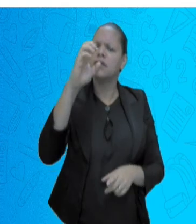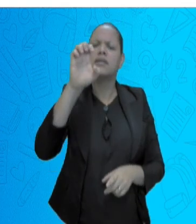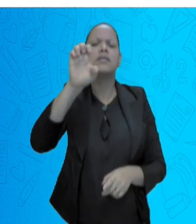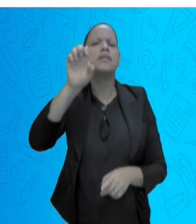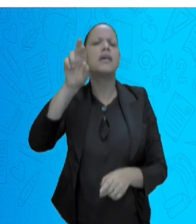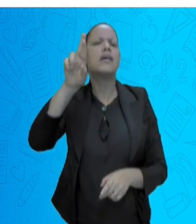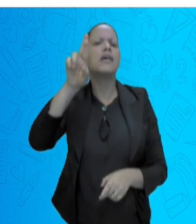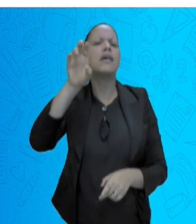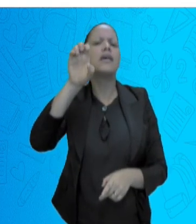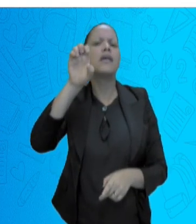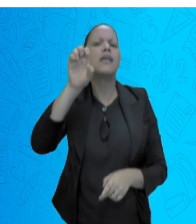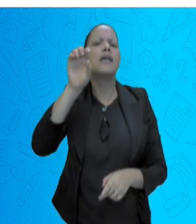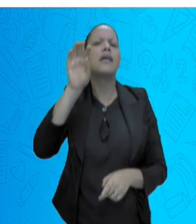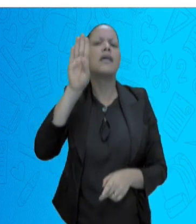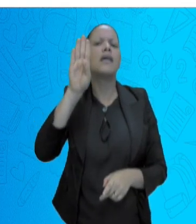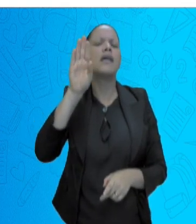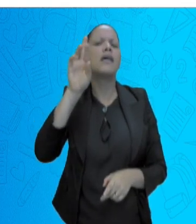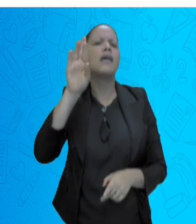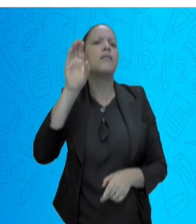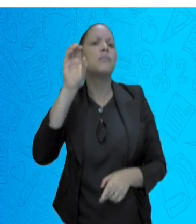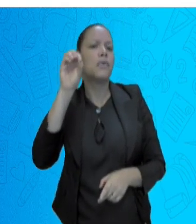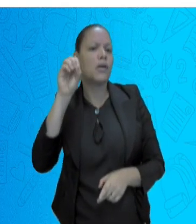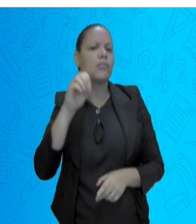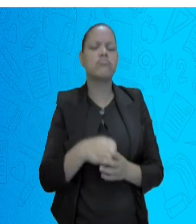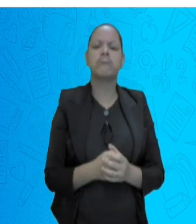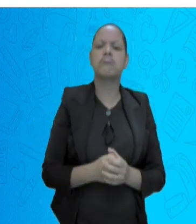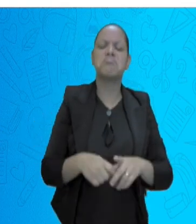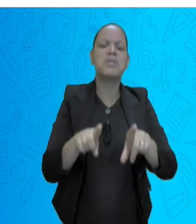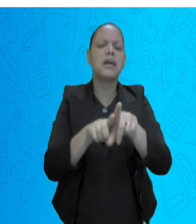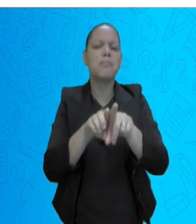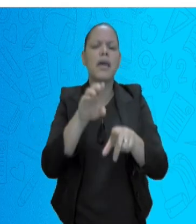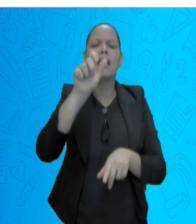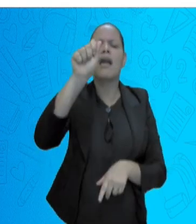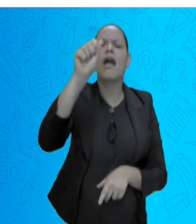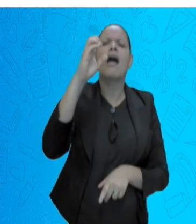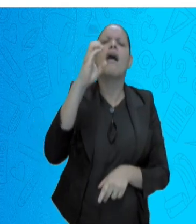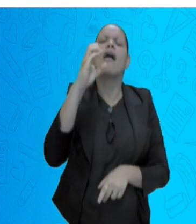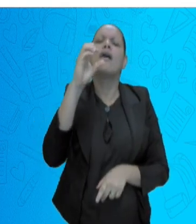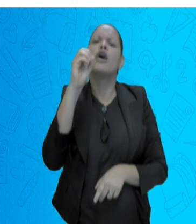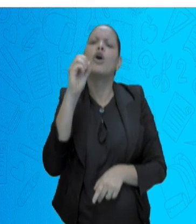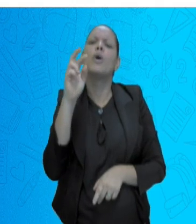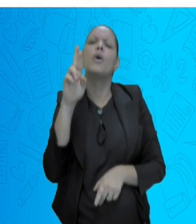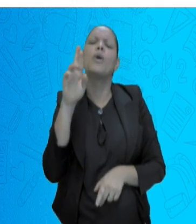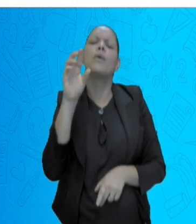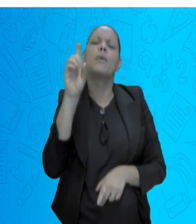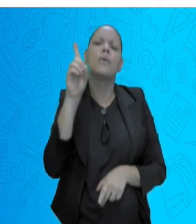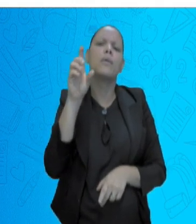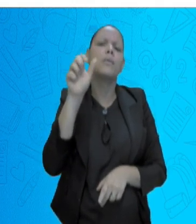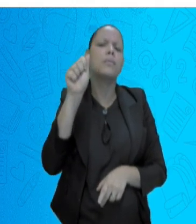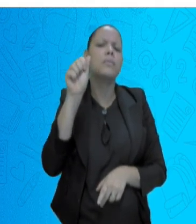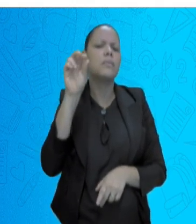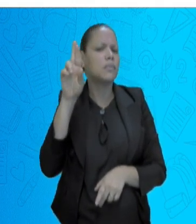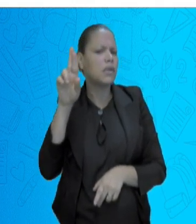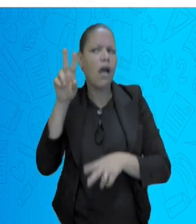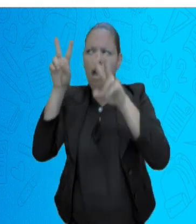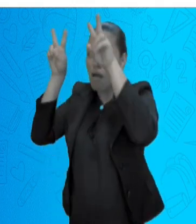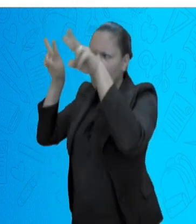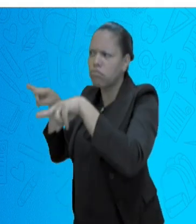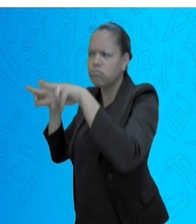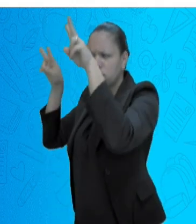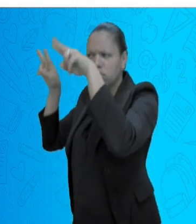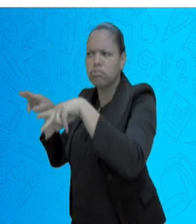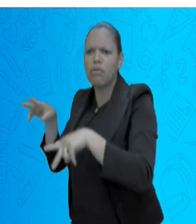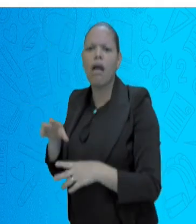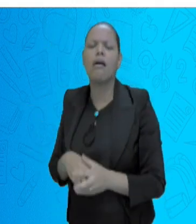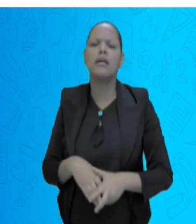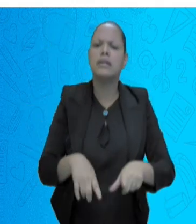Acordar, RD. Flores, FL. Rápido, P e o